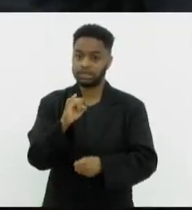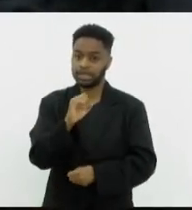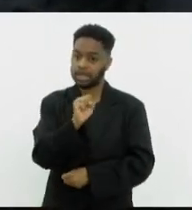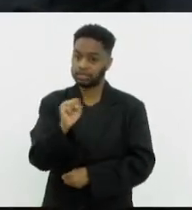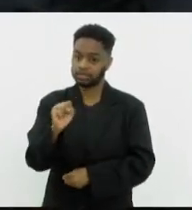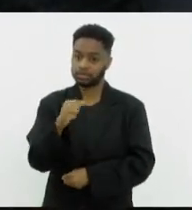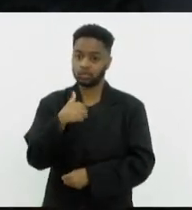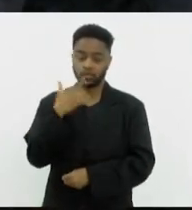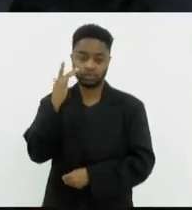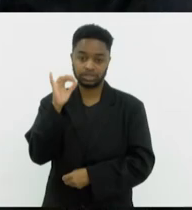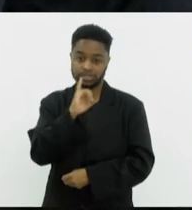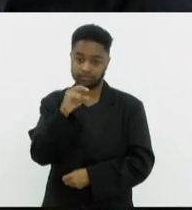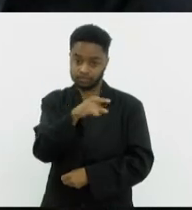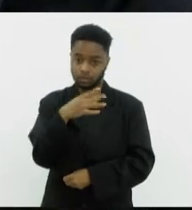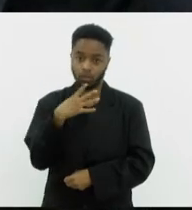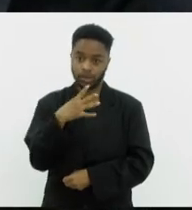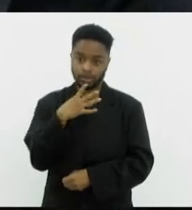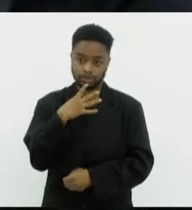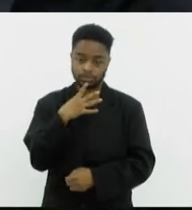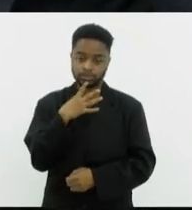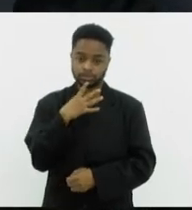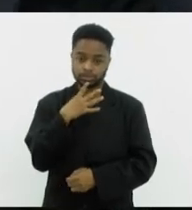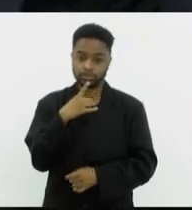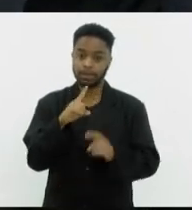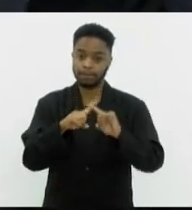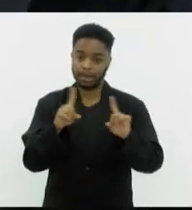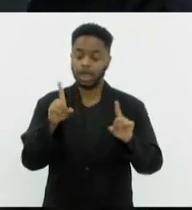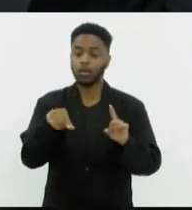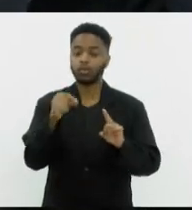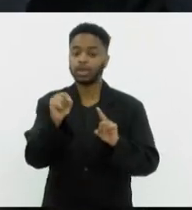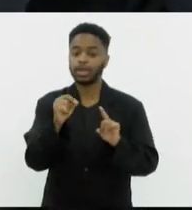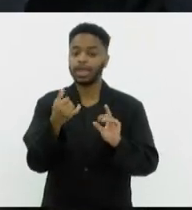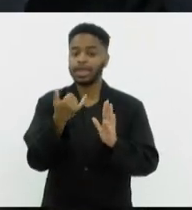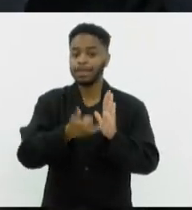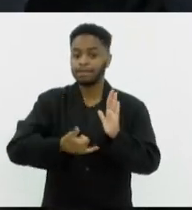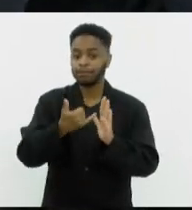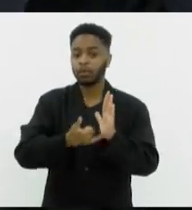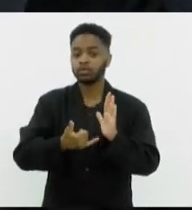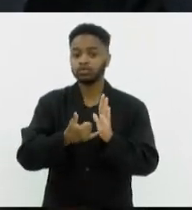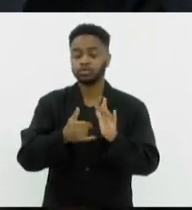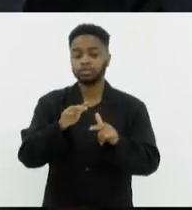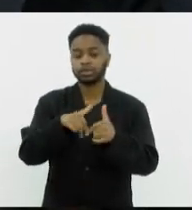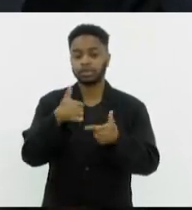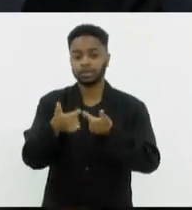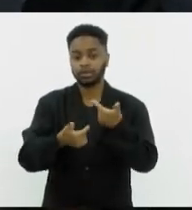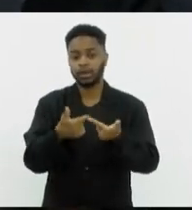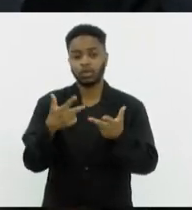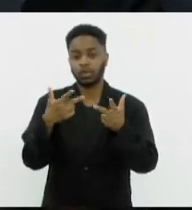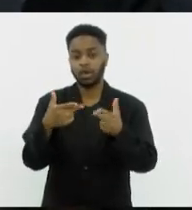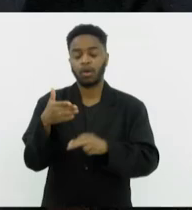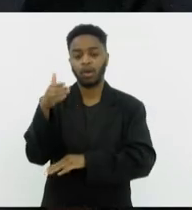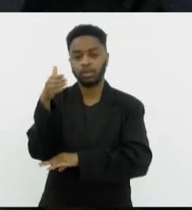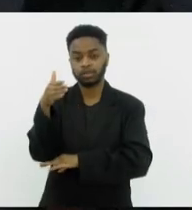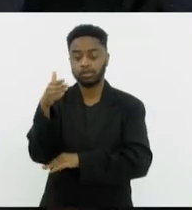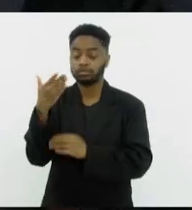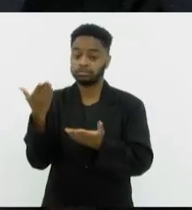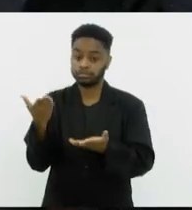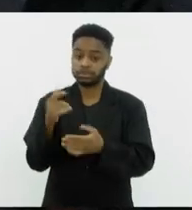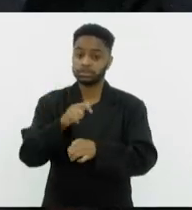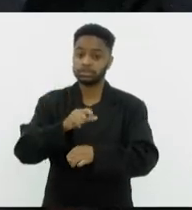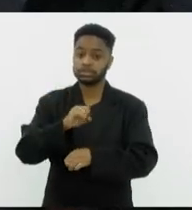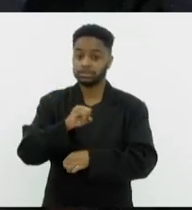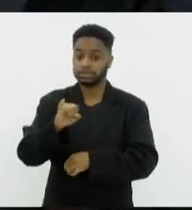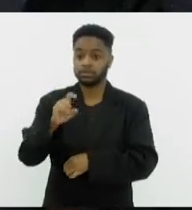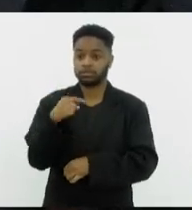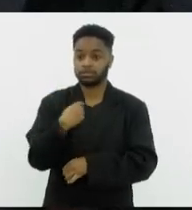sei se Vossa Excelência conhece, mas é um imposto sobre serviços que, por exemplo, a rede hoteleira paga. Então, a partir do momento que a gente